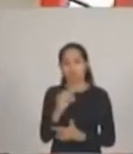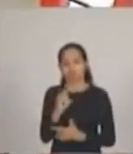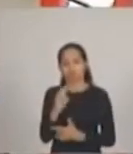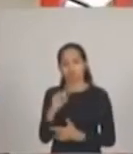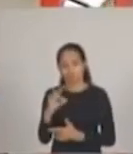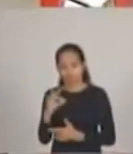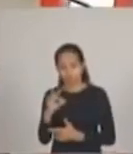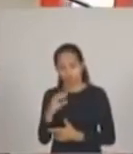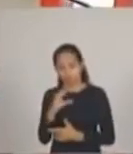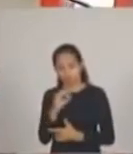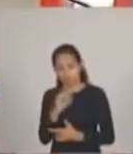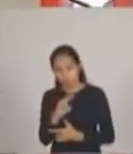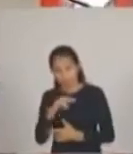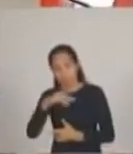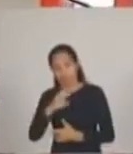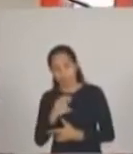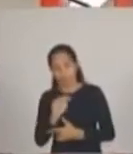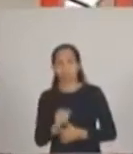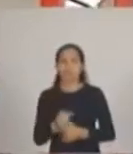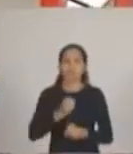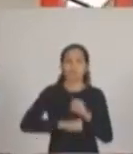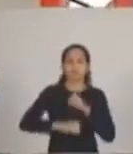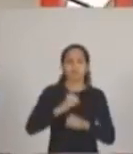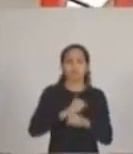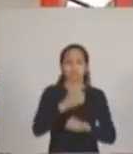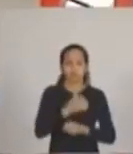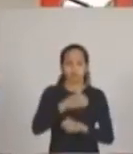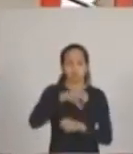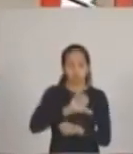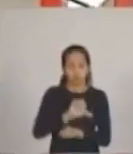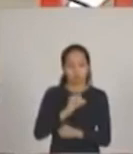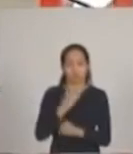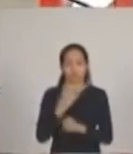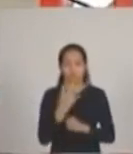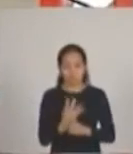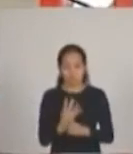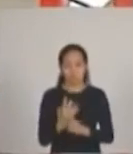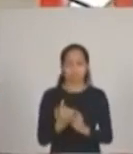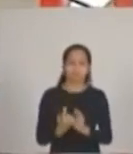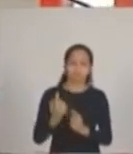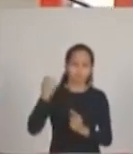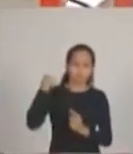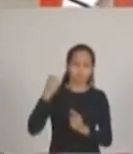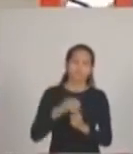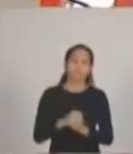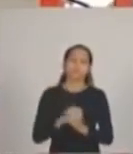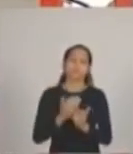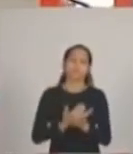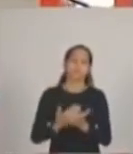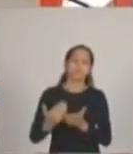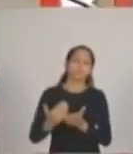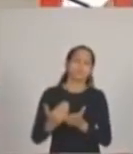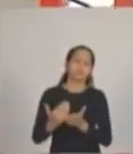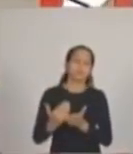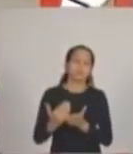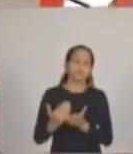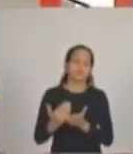em 1994, por iniciativa da atriz Glória